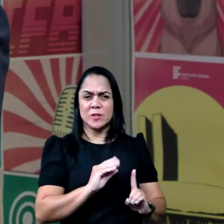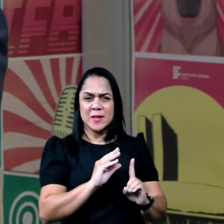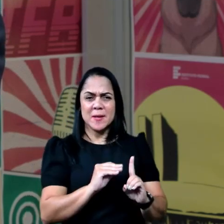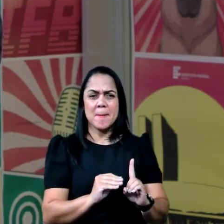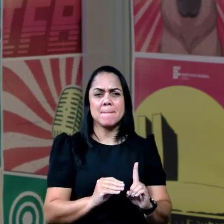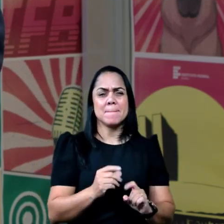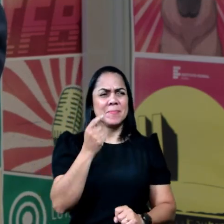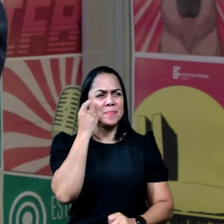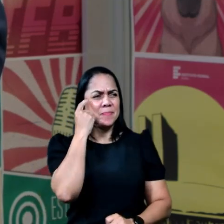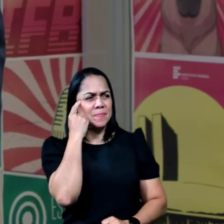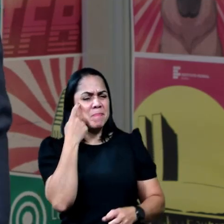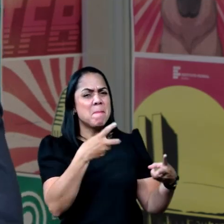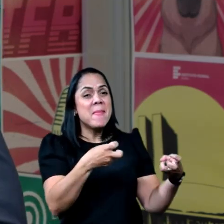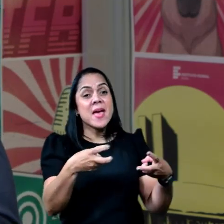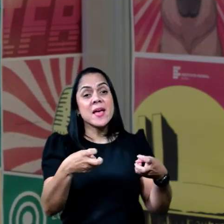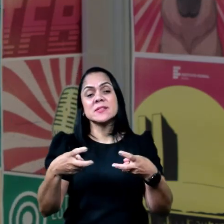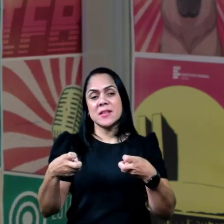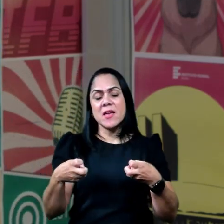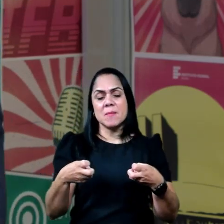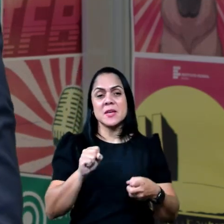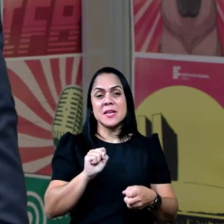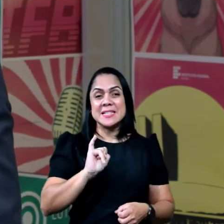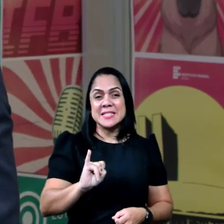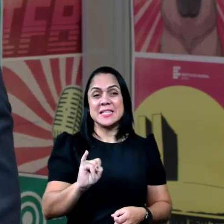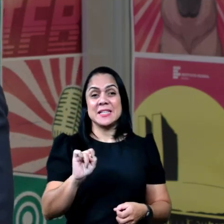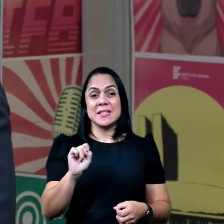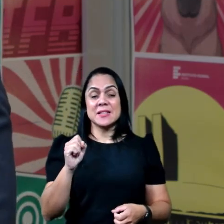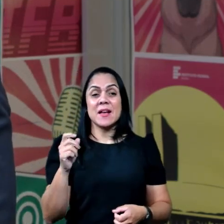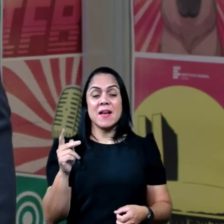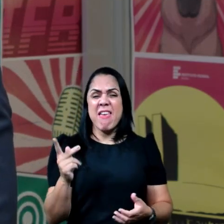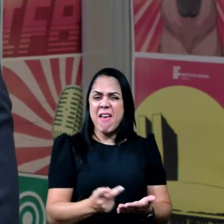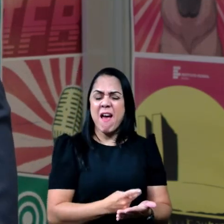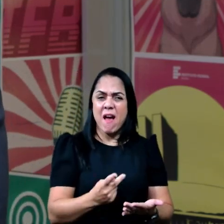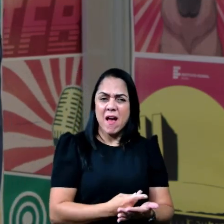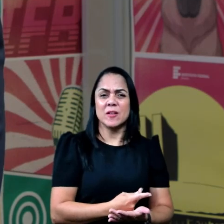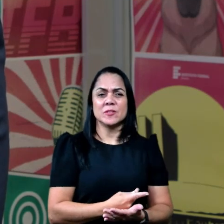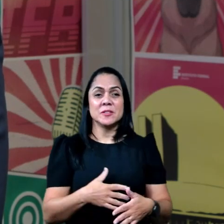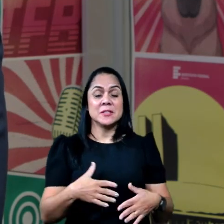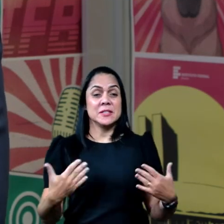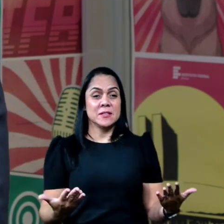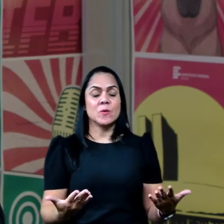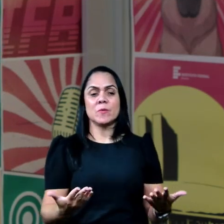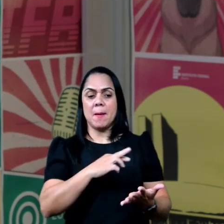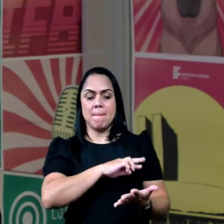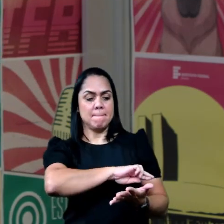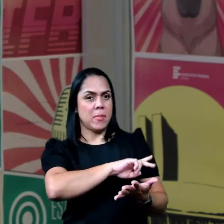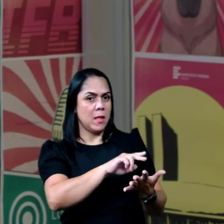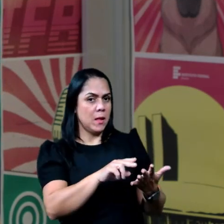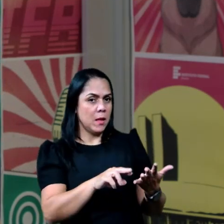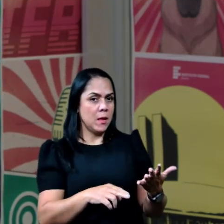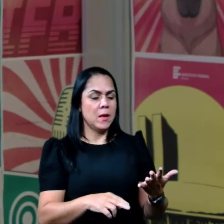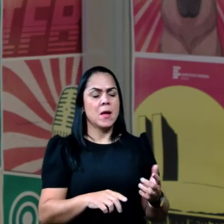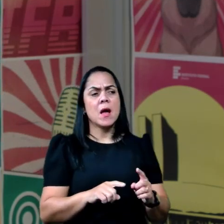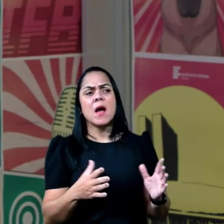não é consentida. Nesse seu exemplo é muito claro. Nós podemos identificar esse consentimento por uma série de elementos. Ah, mas ela não